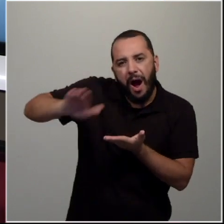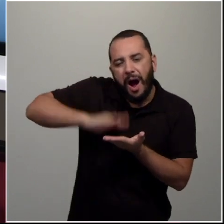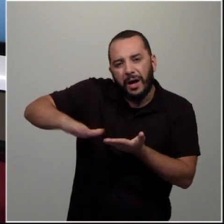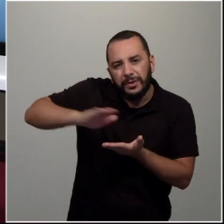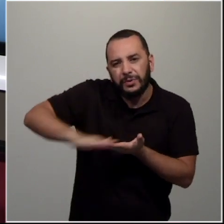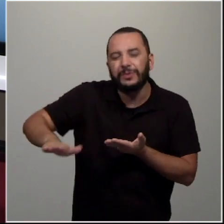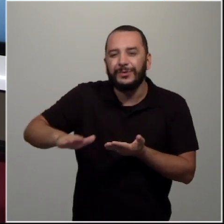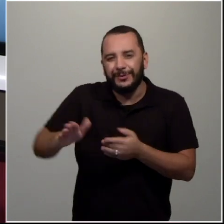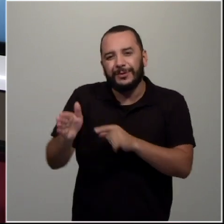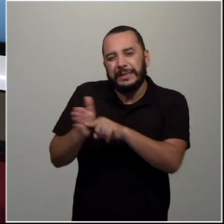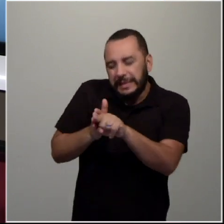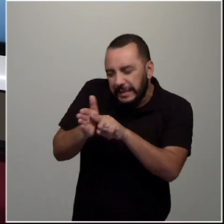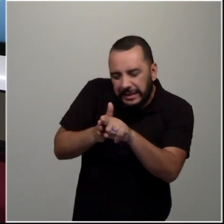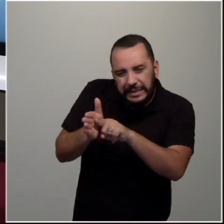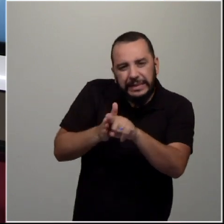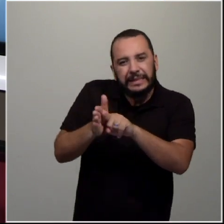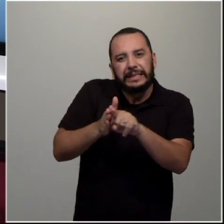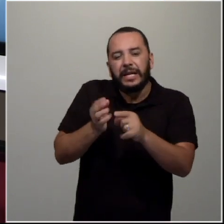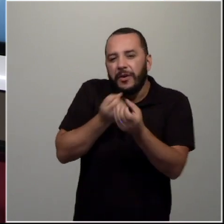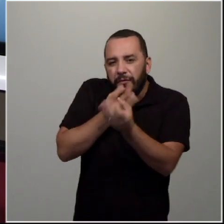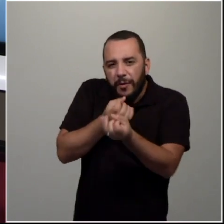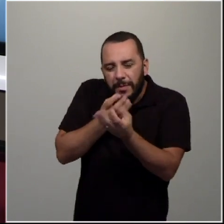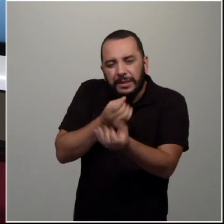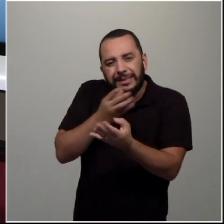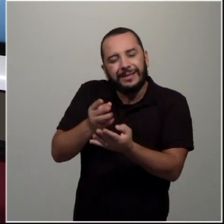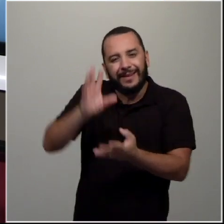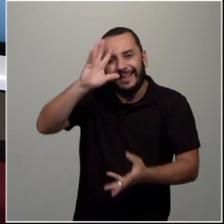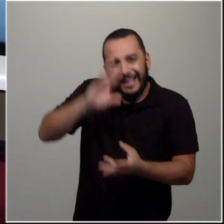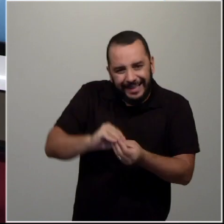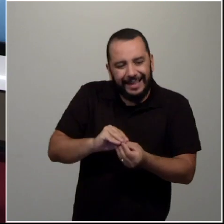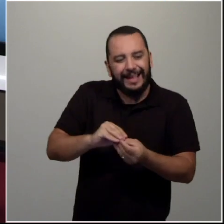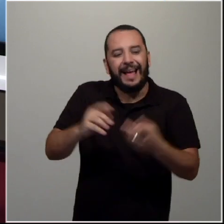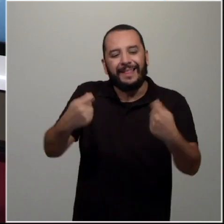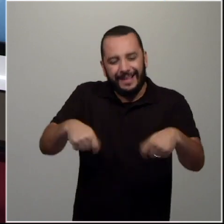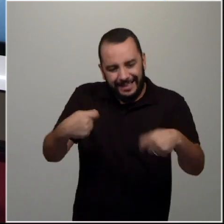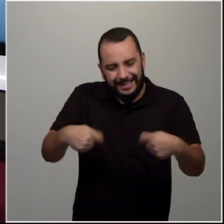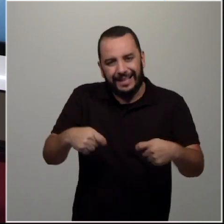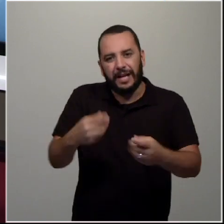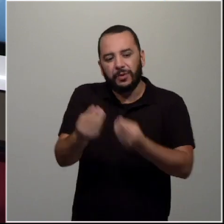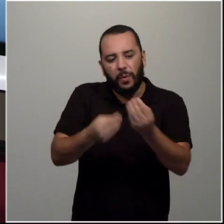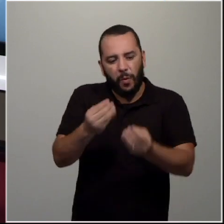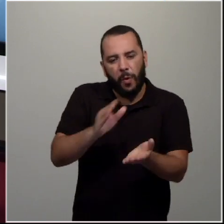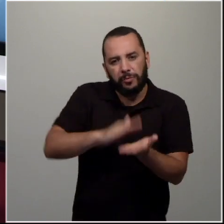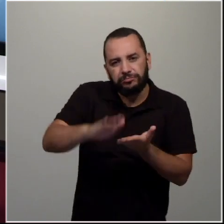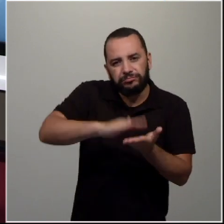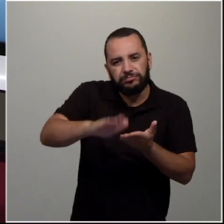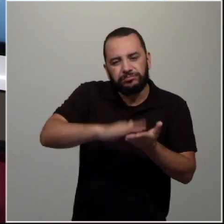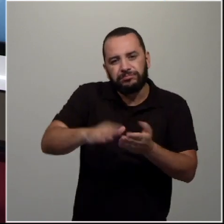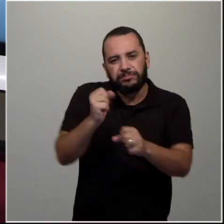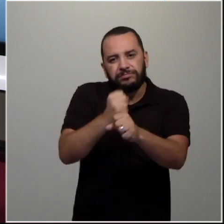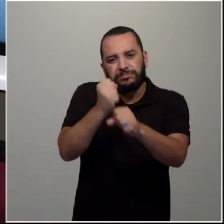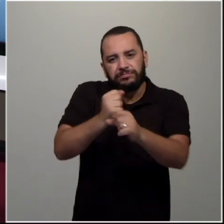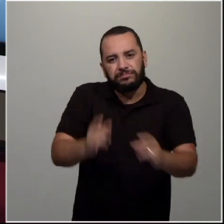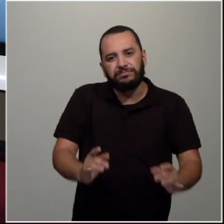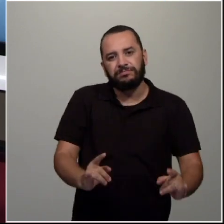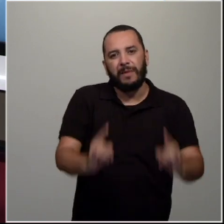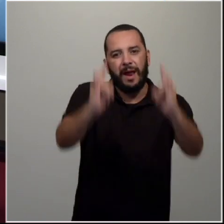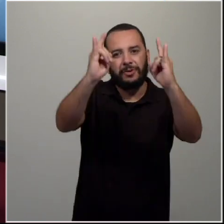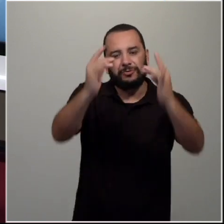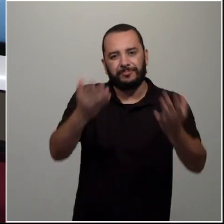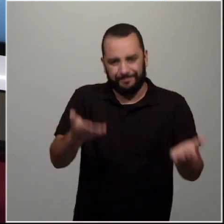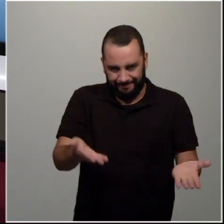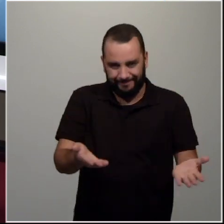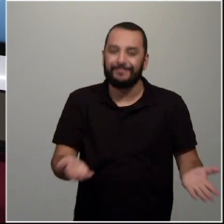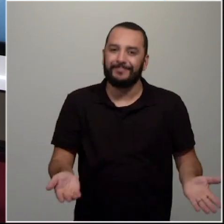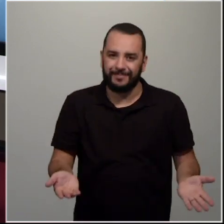atrás de dados tentar entender é por que a necessidade daquela daquela construção coisas desse tipo né